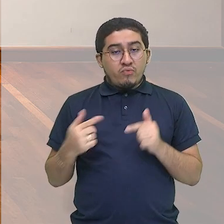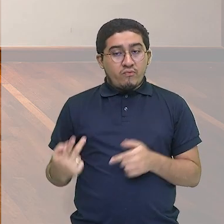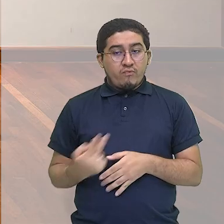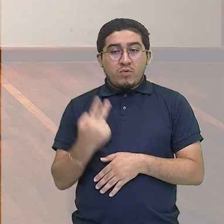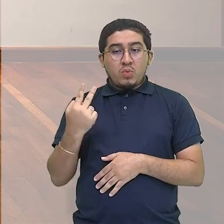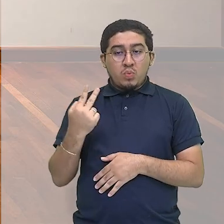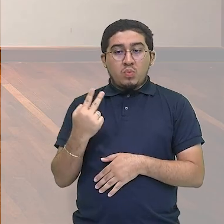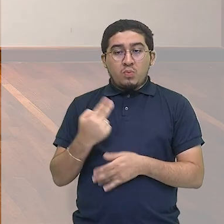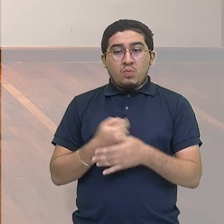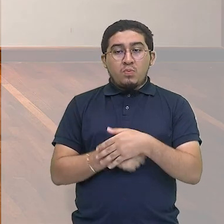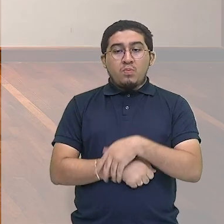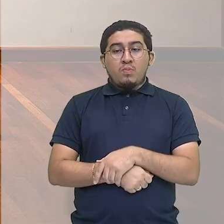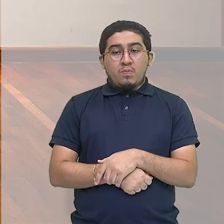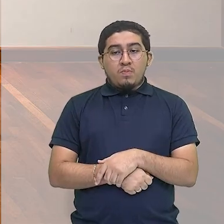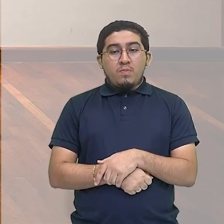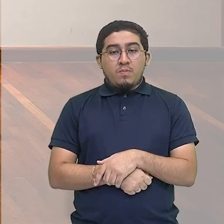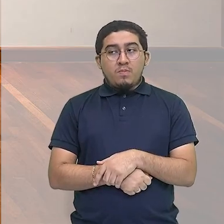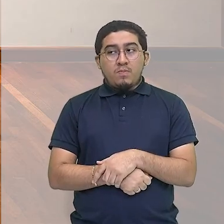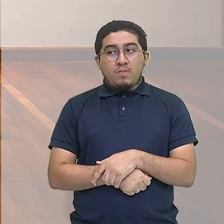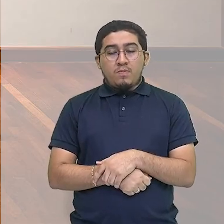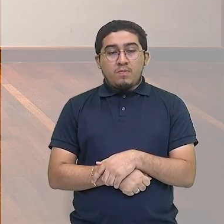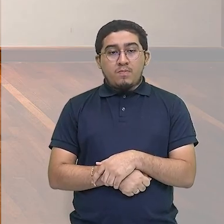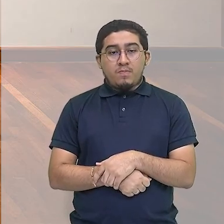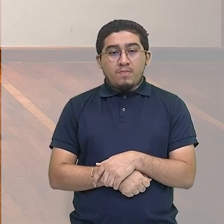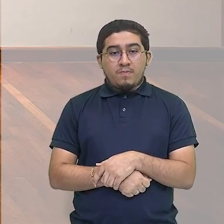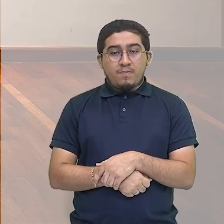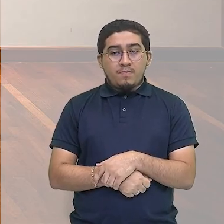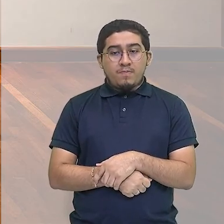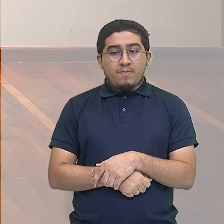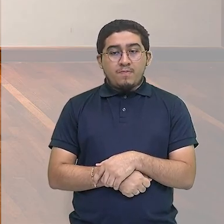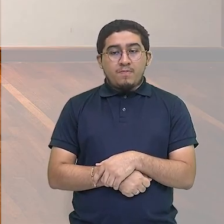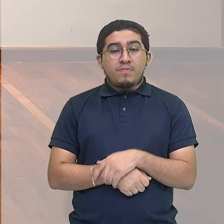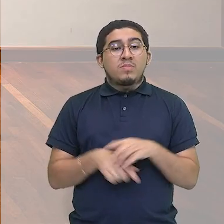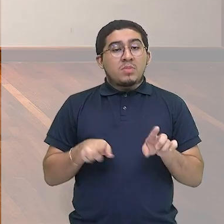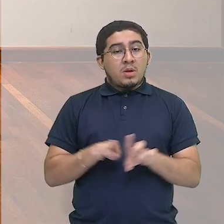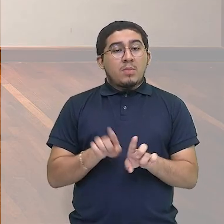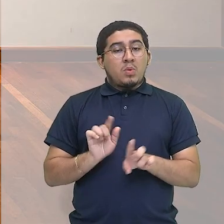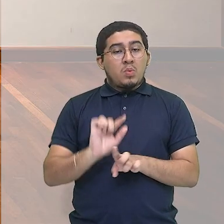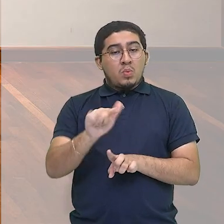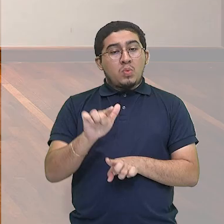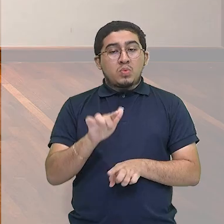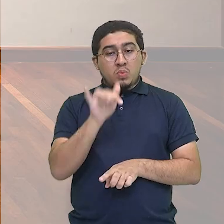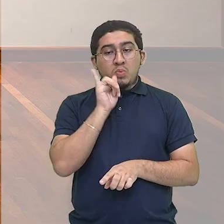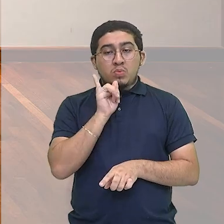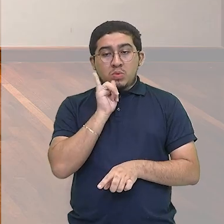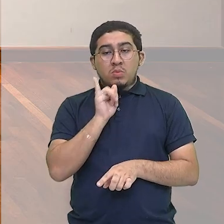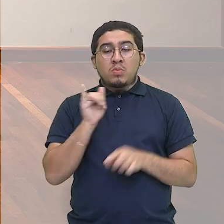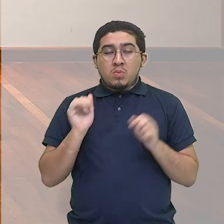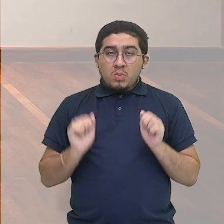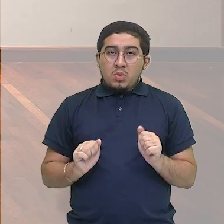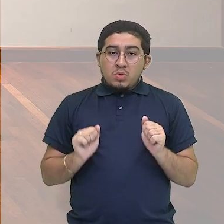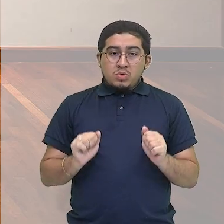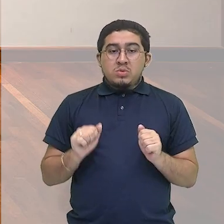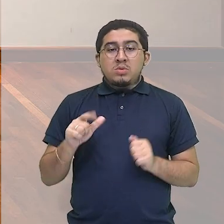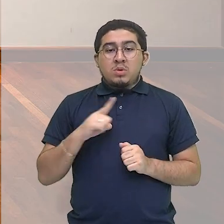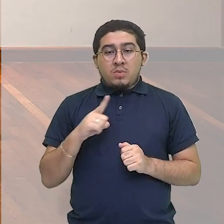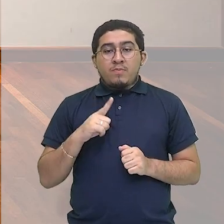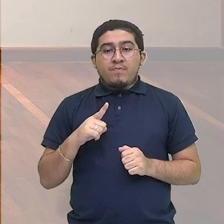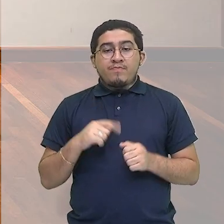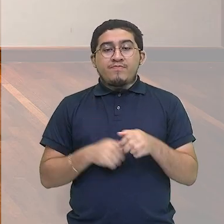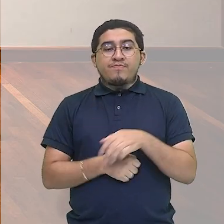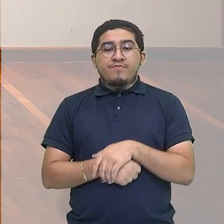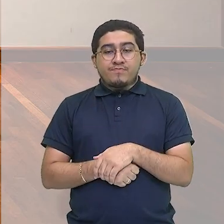aí de valores, né, valor moral. E nós podemos trazer outros exemplos aí desse tipo de ação, chamado de